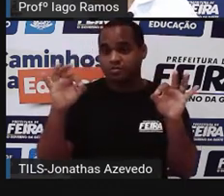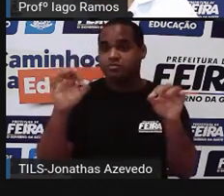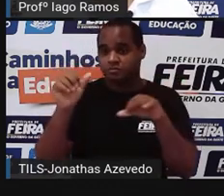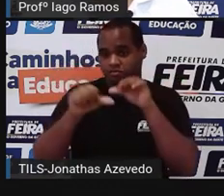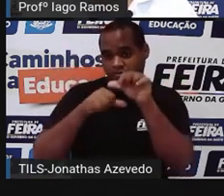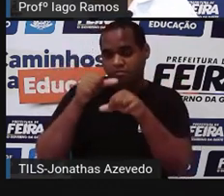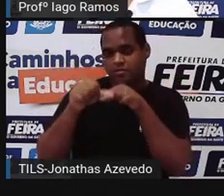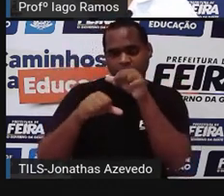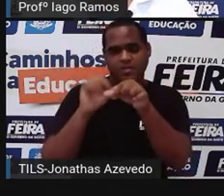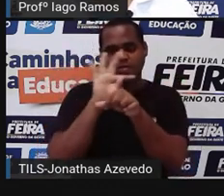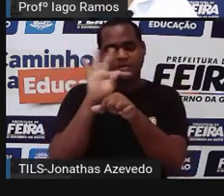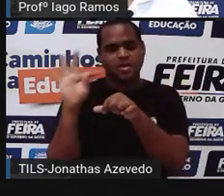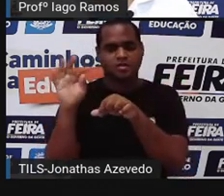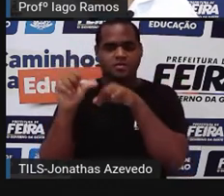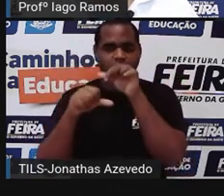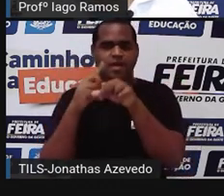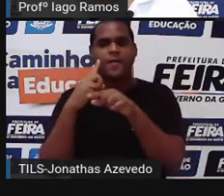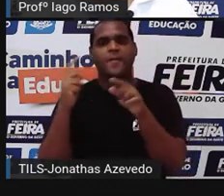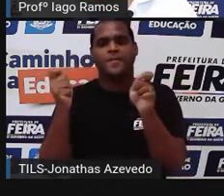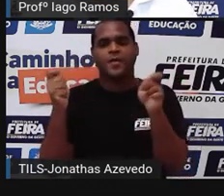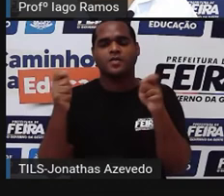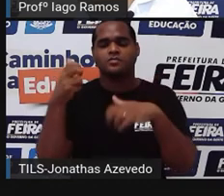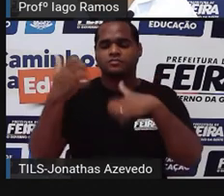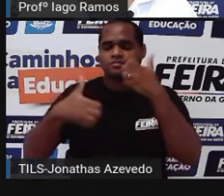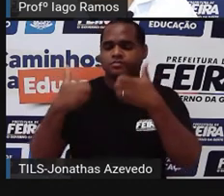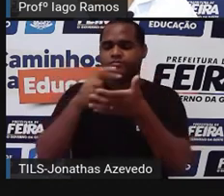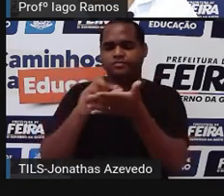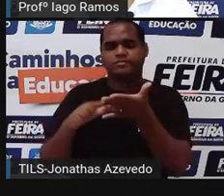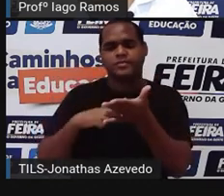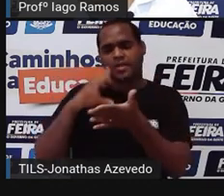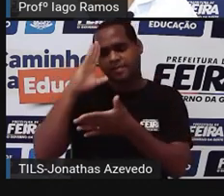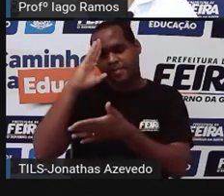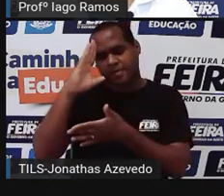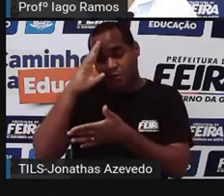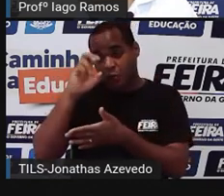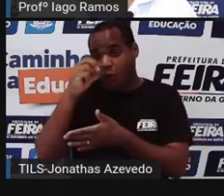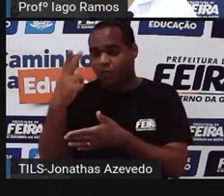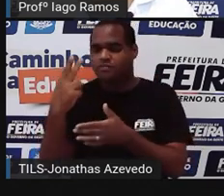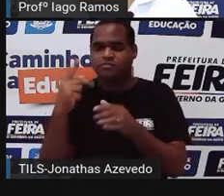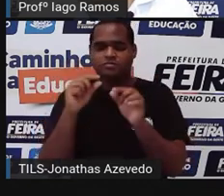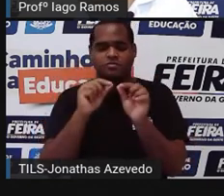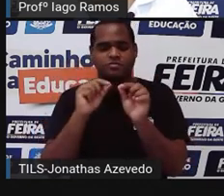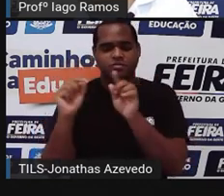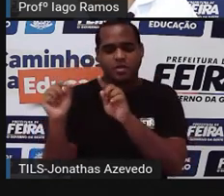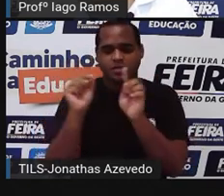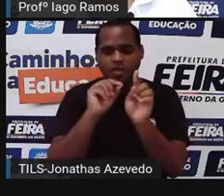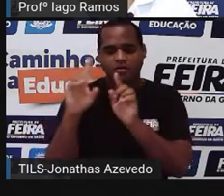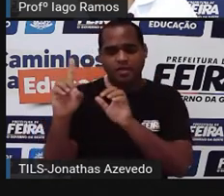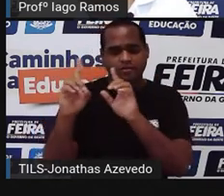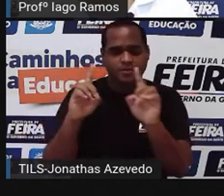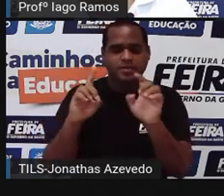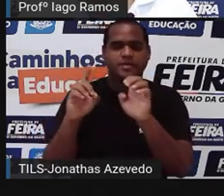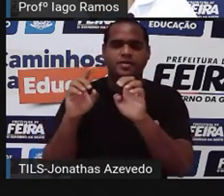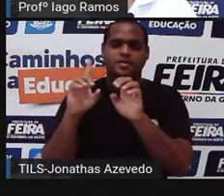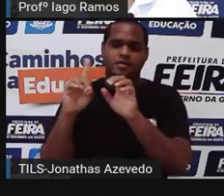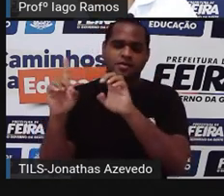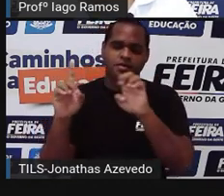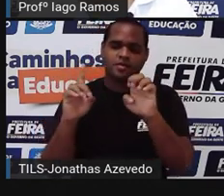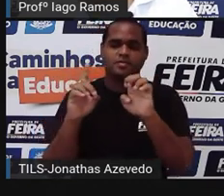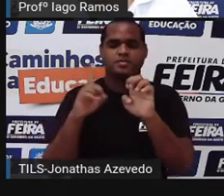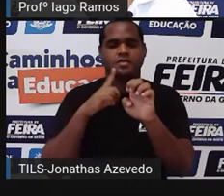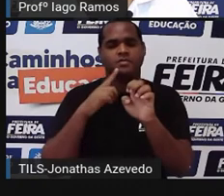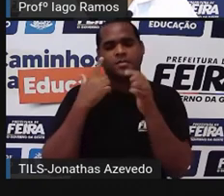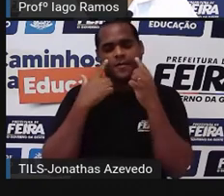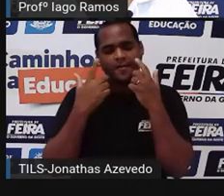olha só eu posso fazer essa translação em qualquer direção ou qualquer sentido eu vou começar a mexer nisso para você perceber